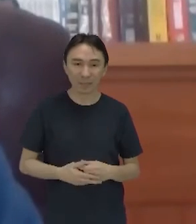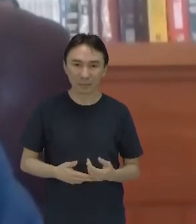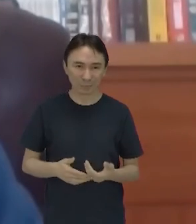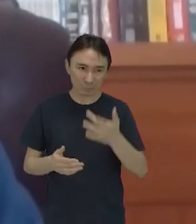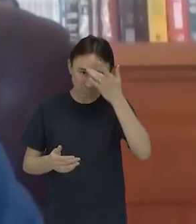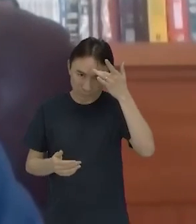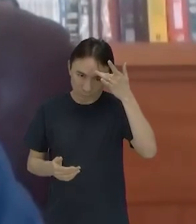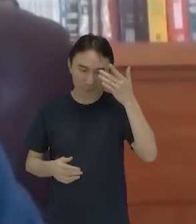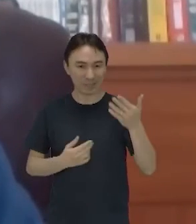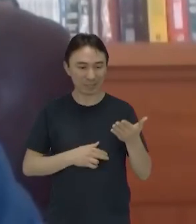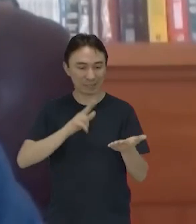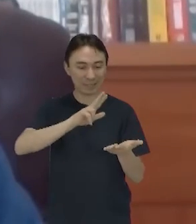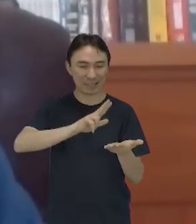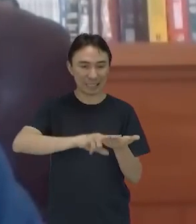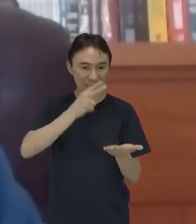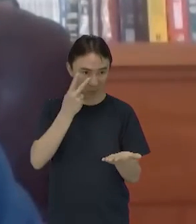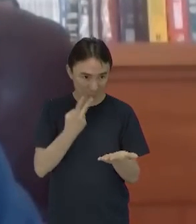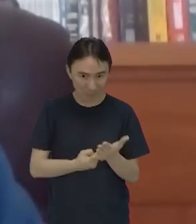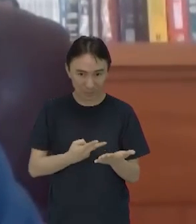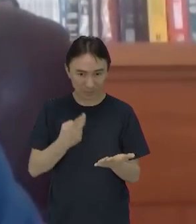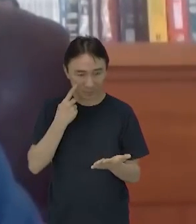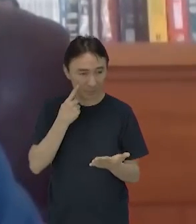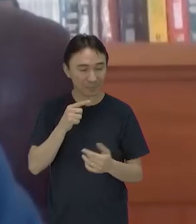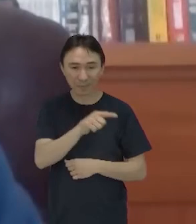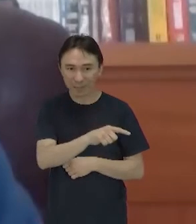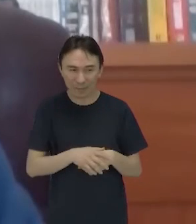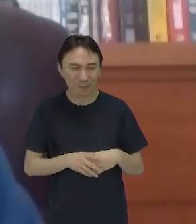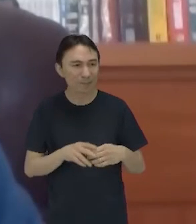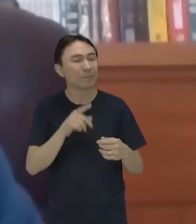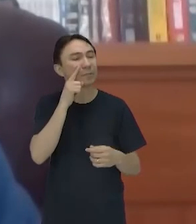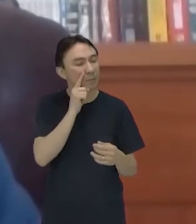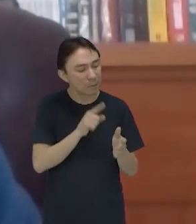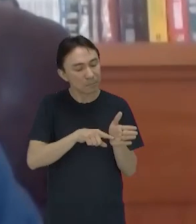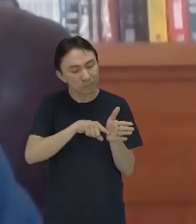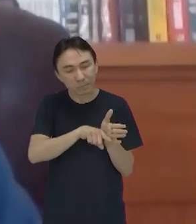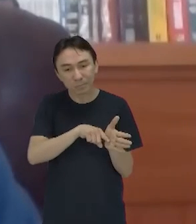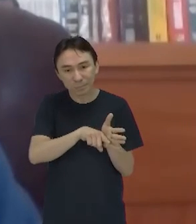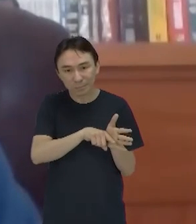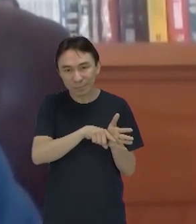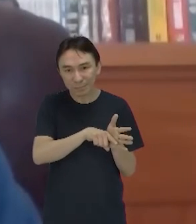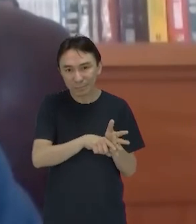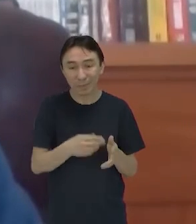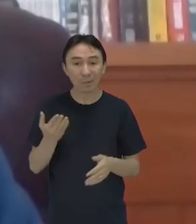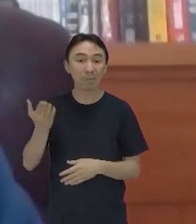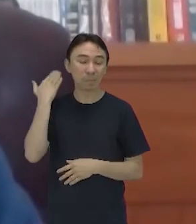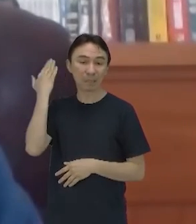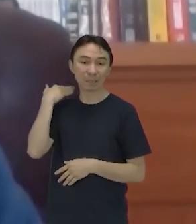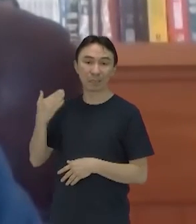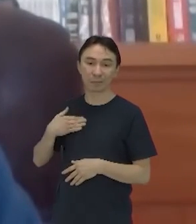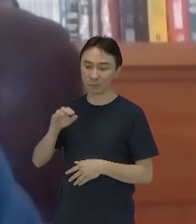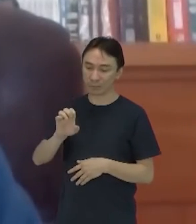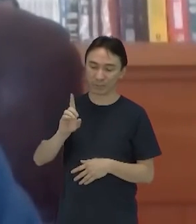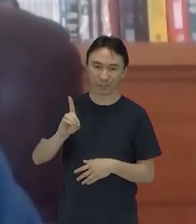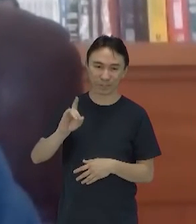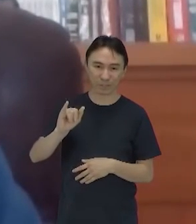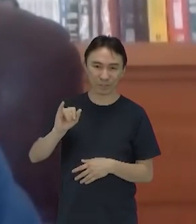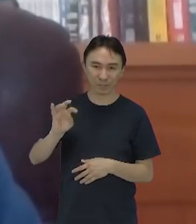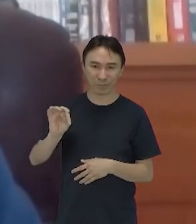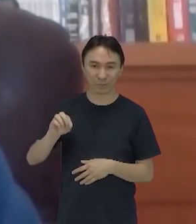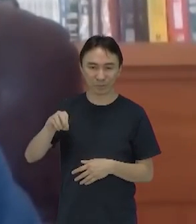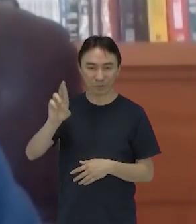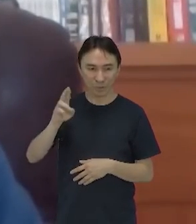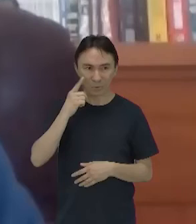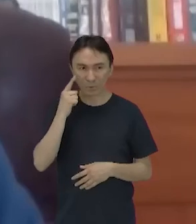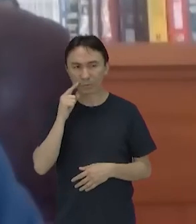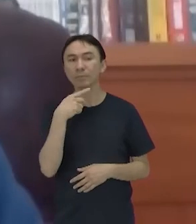hoje, eu sou um tradutor e eu trabalho para um editor. Quando eu era editor, eu supervisionava o trabalho do